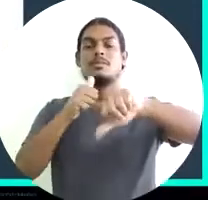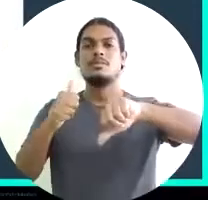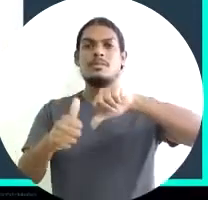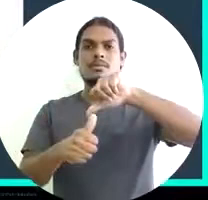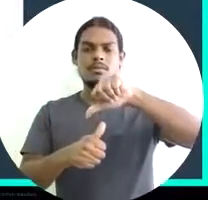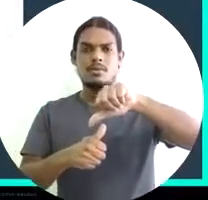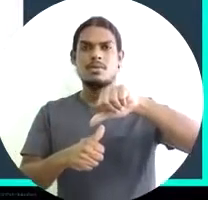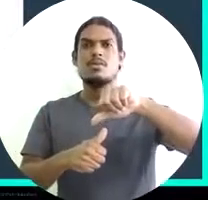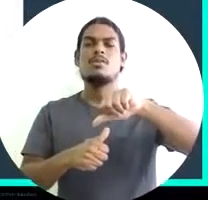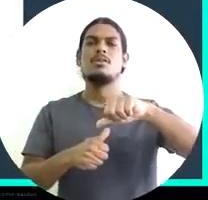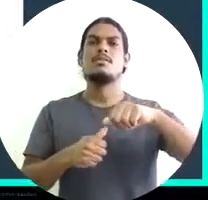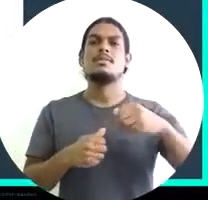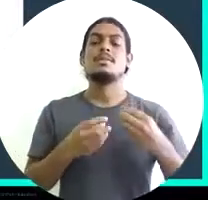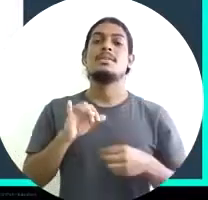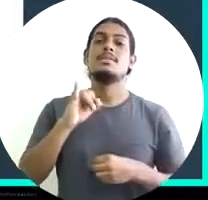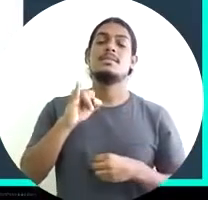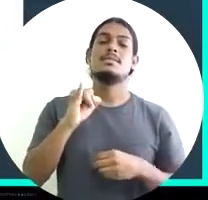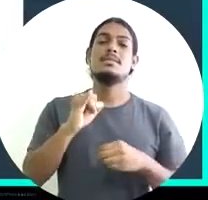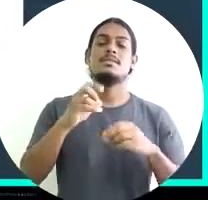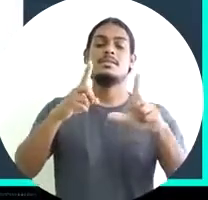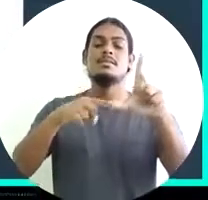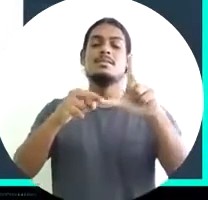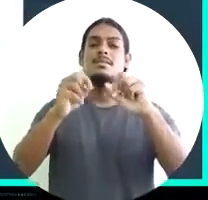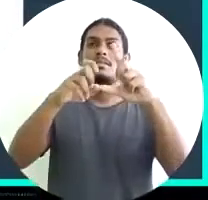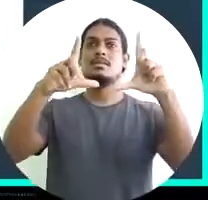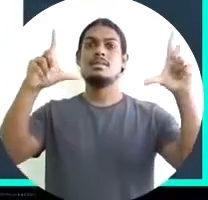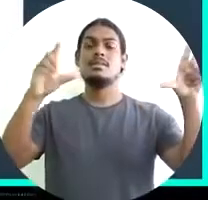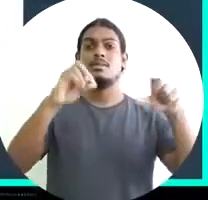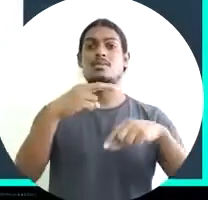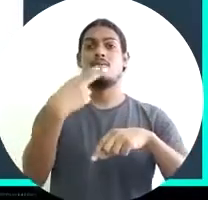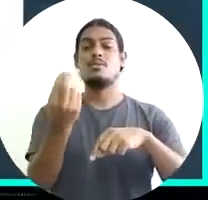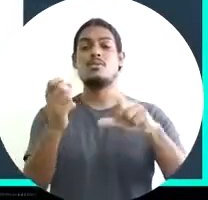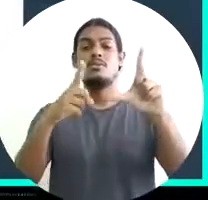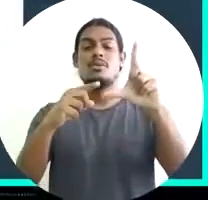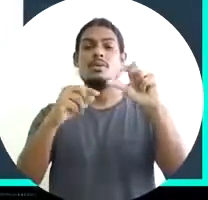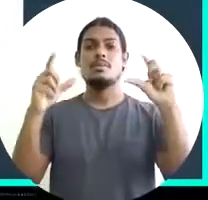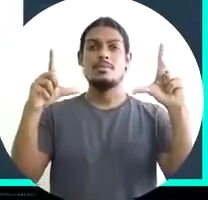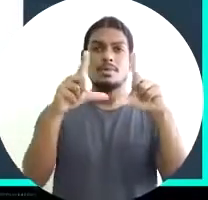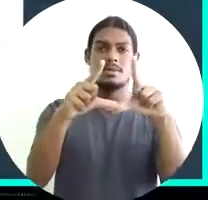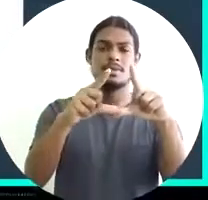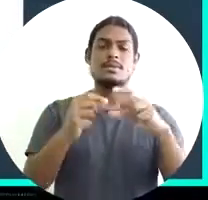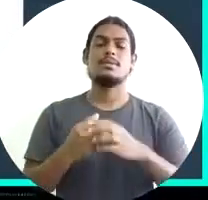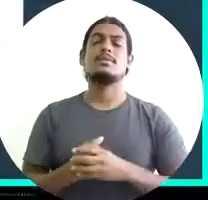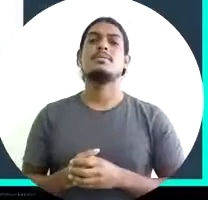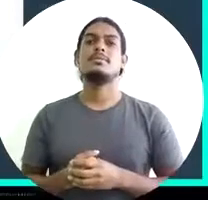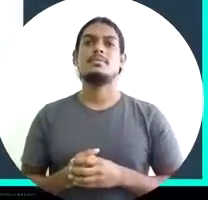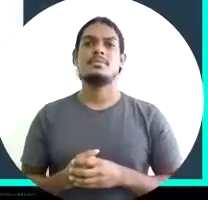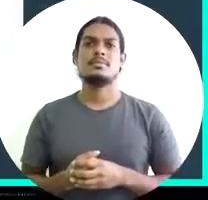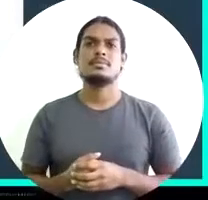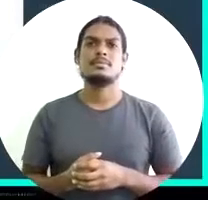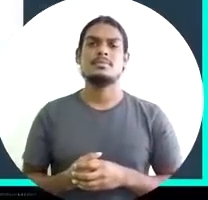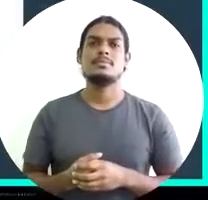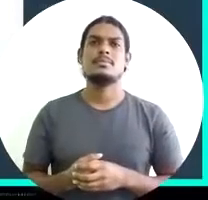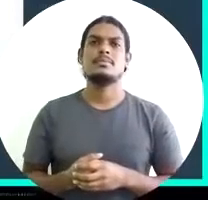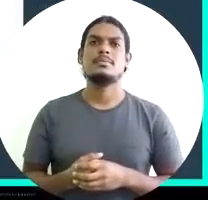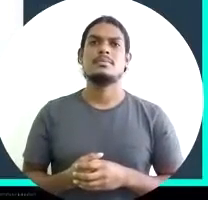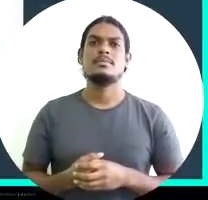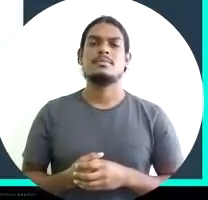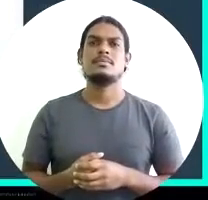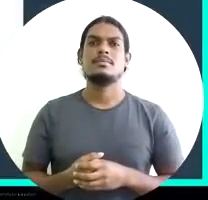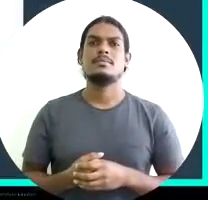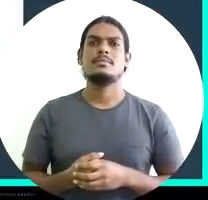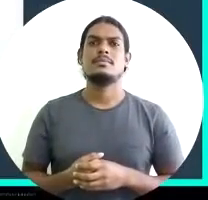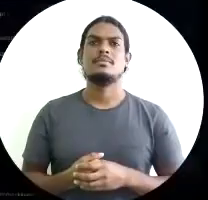vai definir se vai ser maiúsculo ou minúsculo, ou capitular. No caso de capitular, ele vai deixar a primeira letra maiúscula.